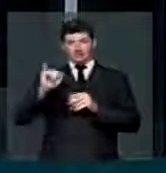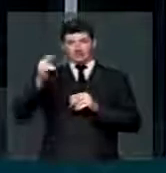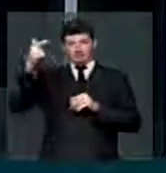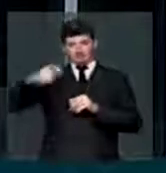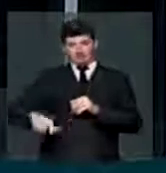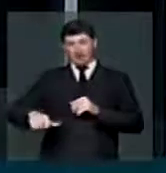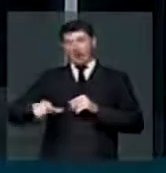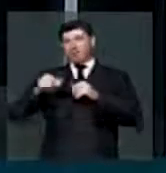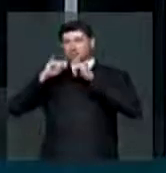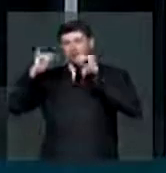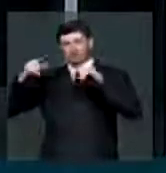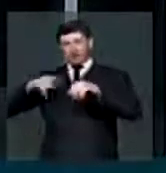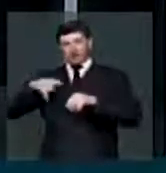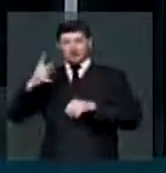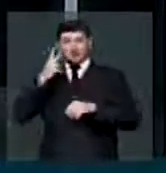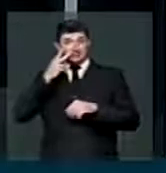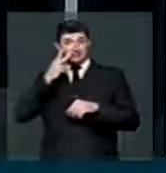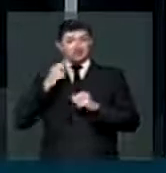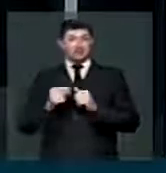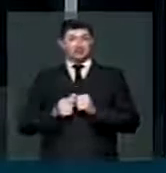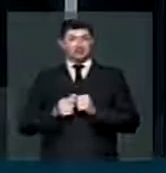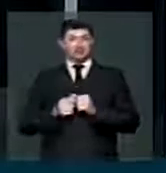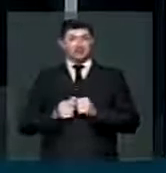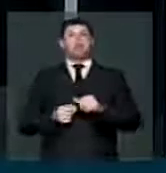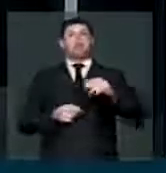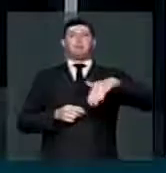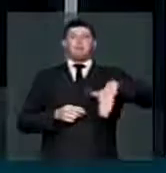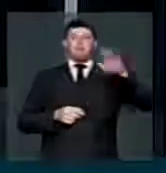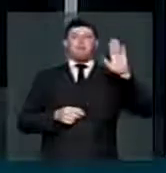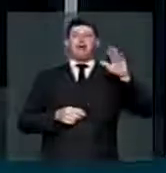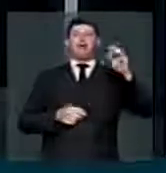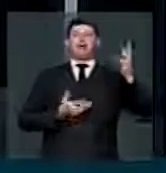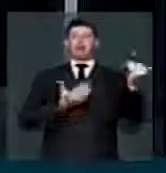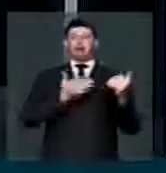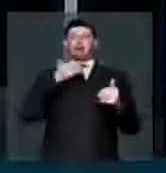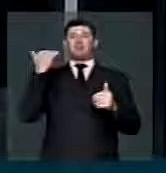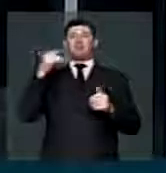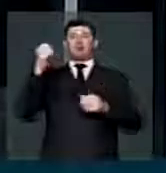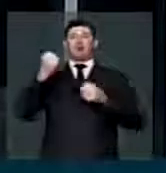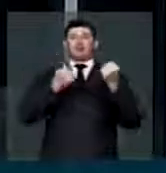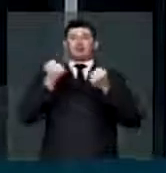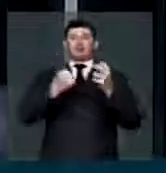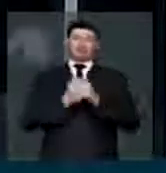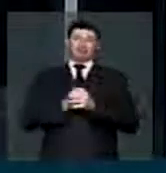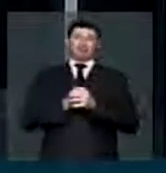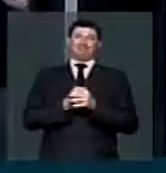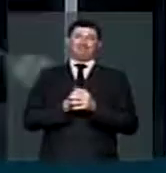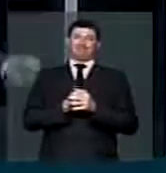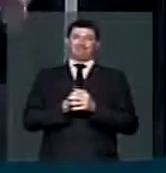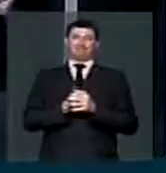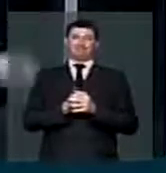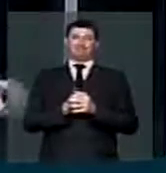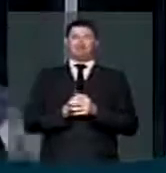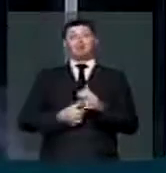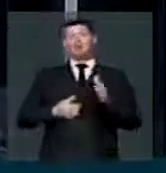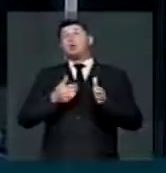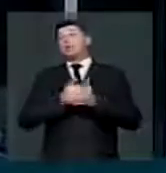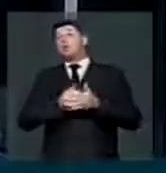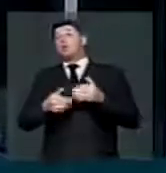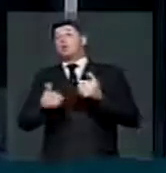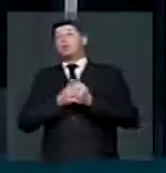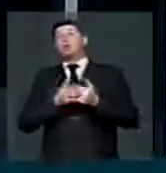mais eles gastam na propaganda da cerveja, mais jovens estão morrendo no Brasil no trânsito. E qualquer